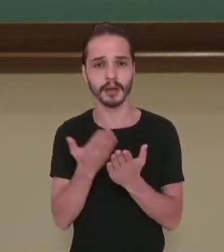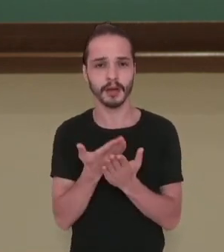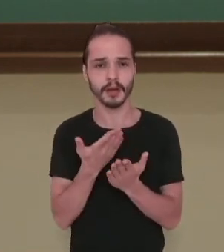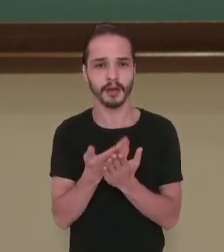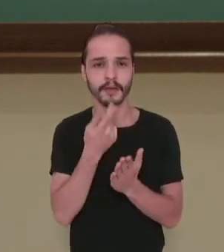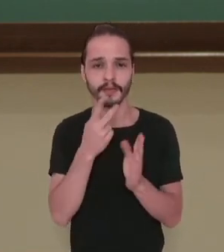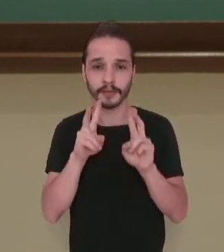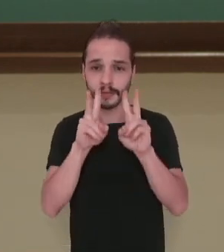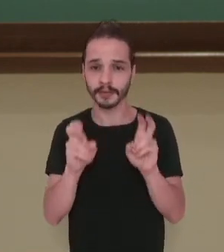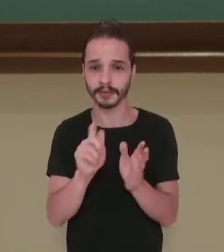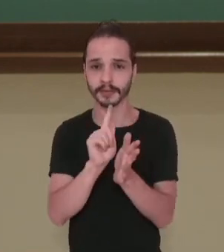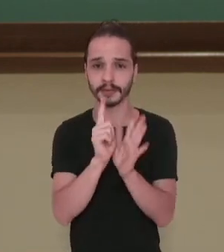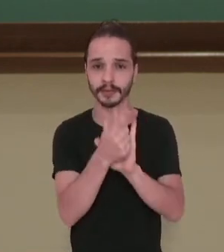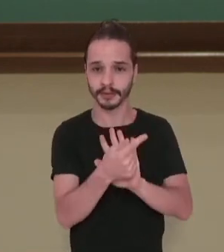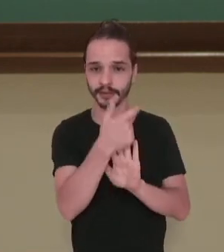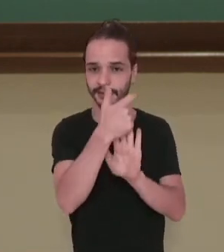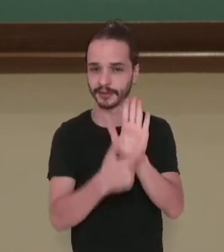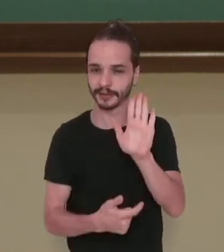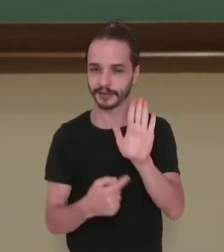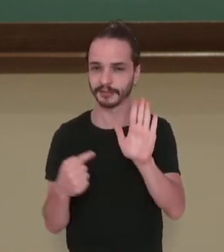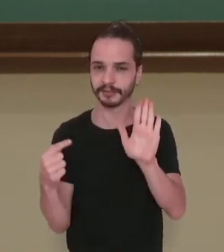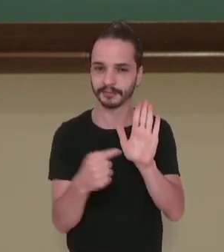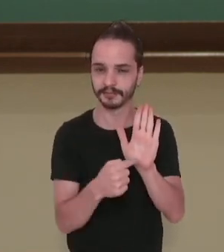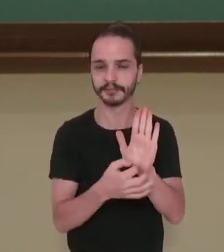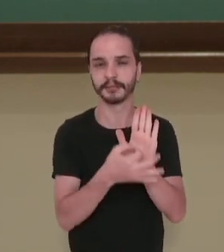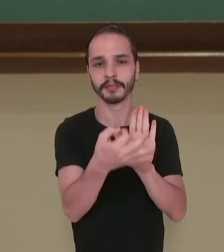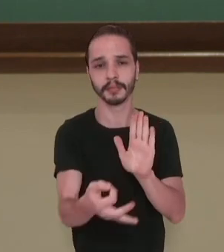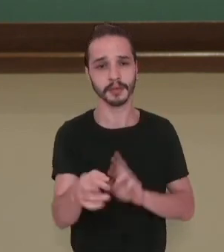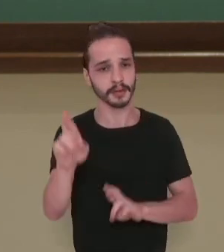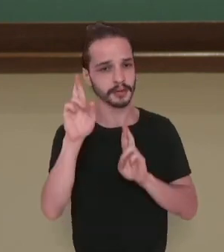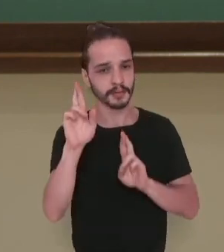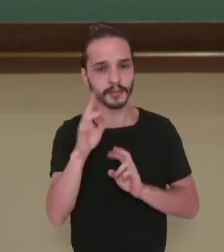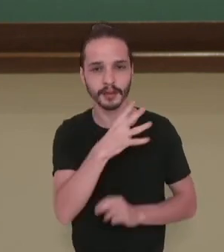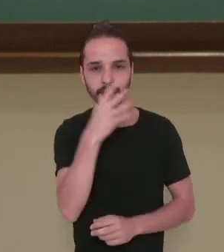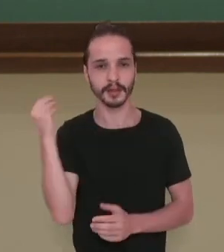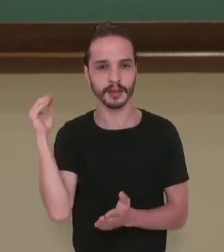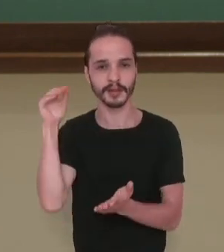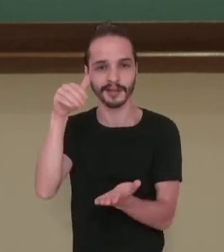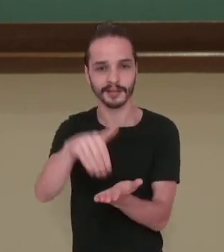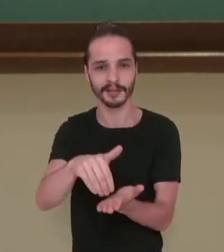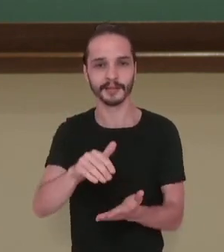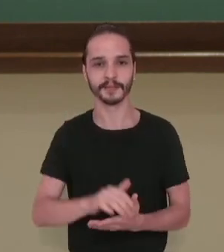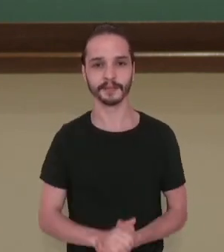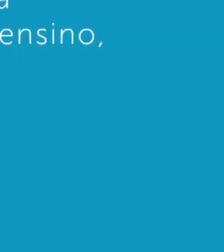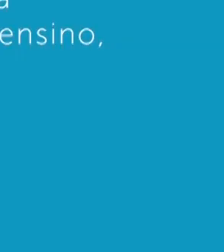gênero textual, artigo de opinião. Espero que tenham gostado e até breve.